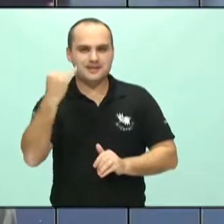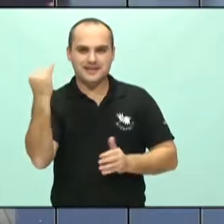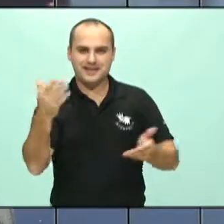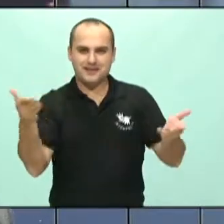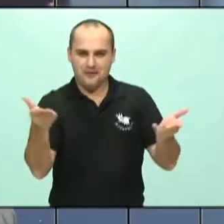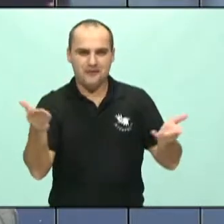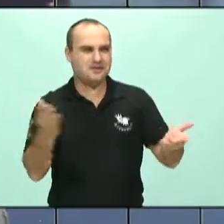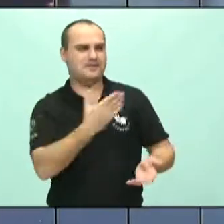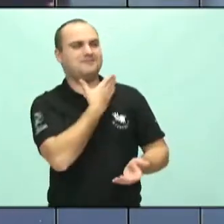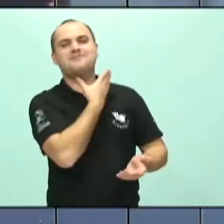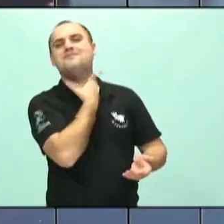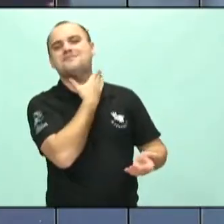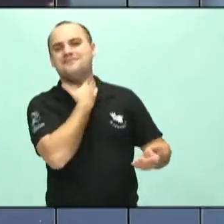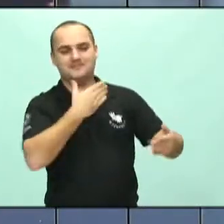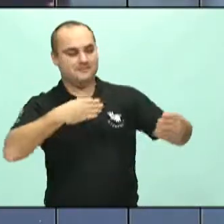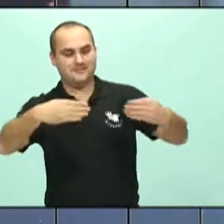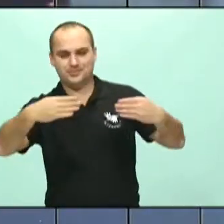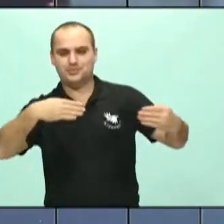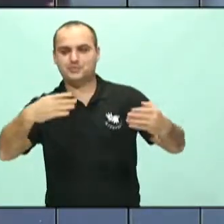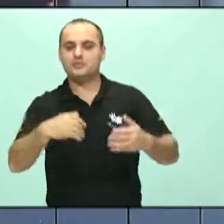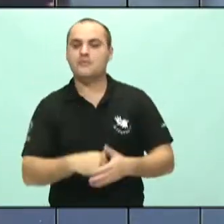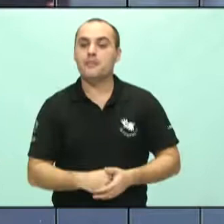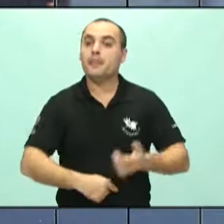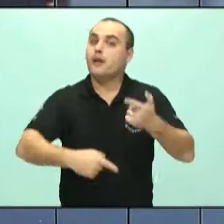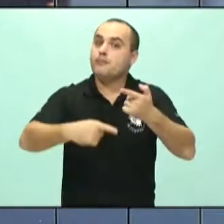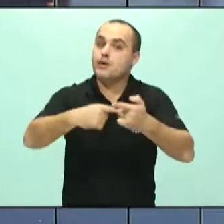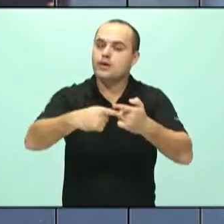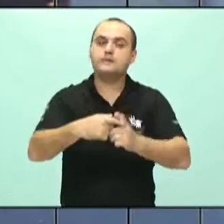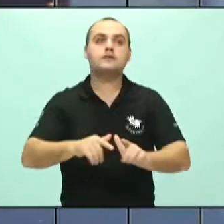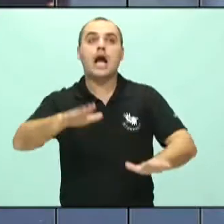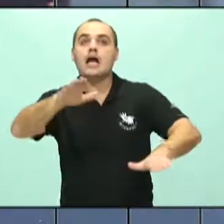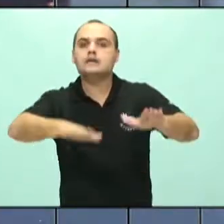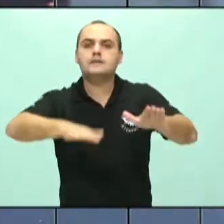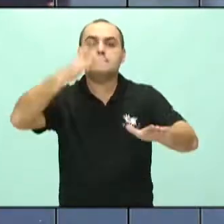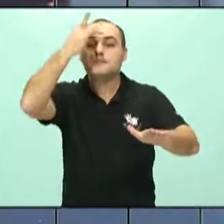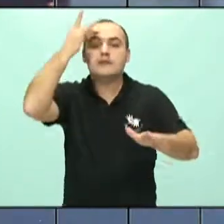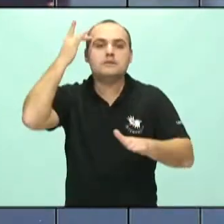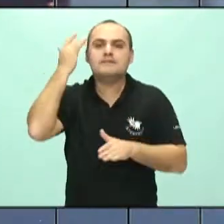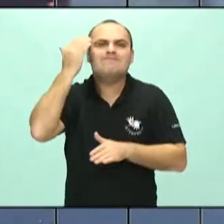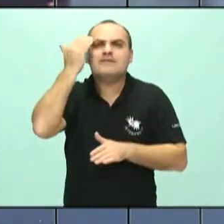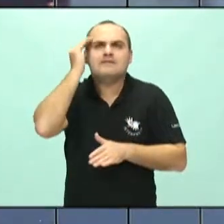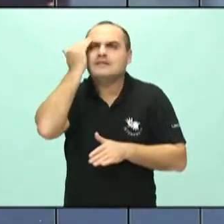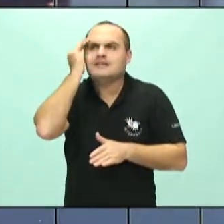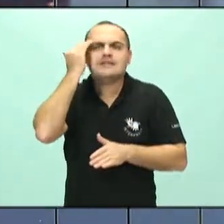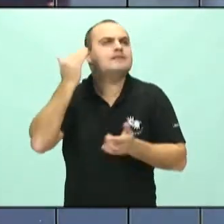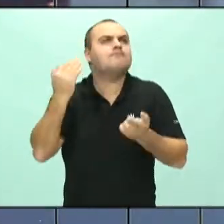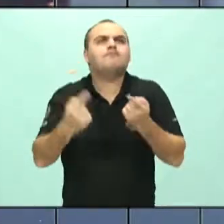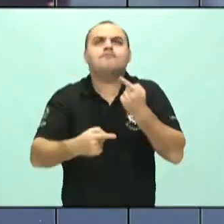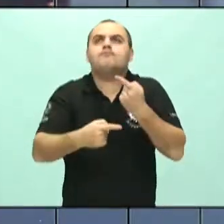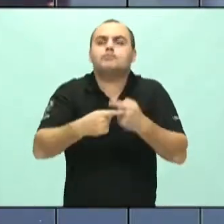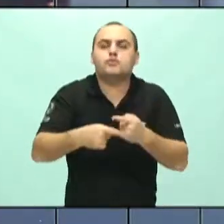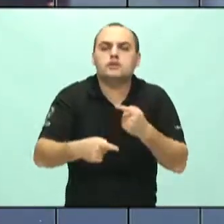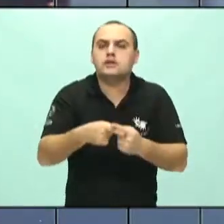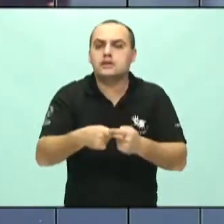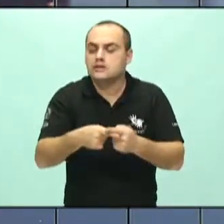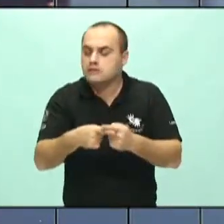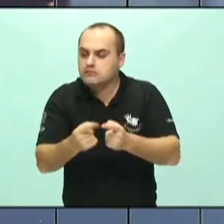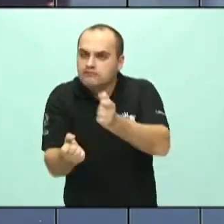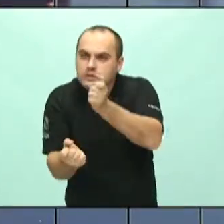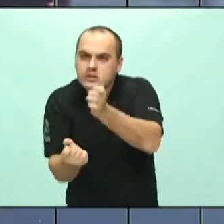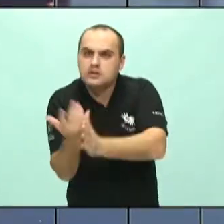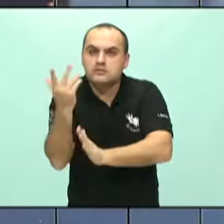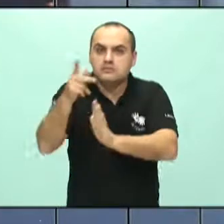fazendo aqui, porque, de repente, muitas pessoas não conseguiam entender por que a gente está fazendo, né,